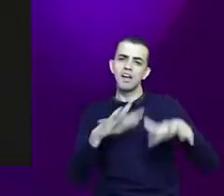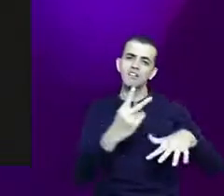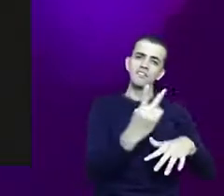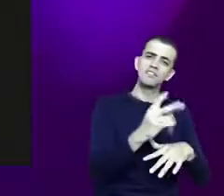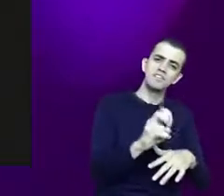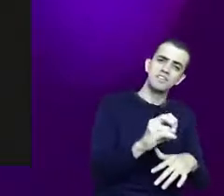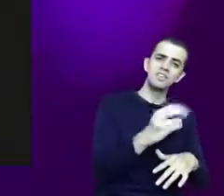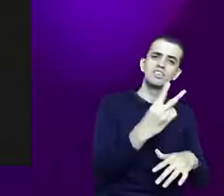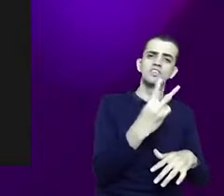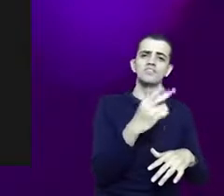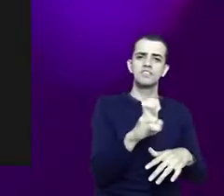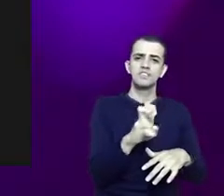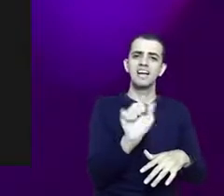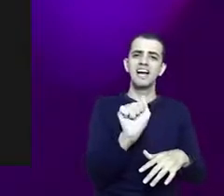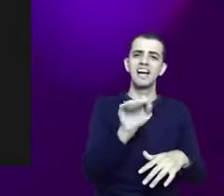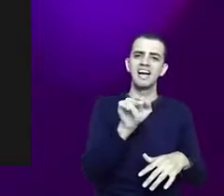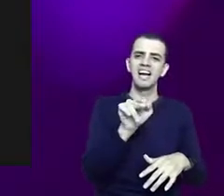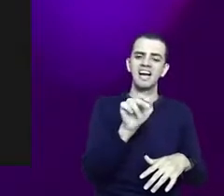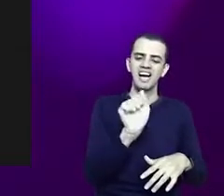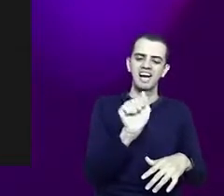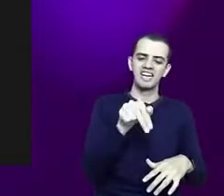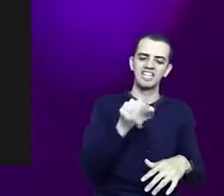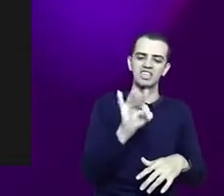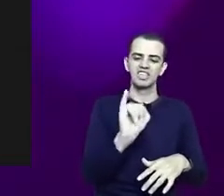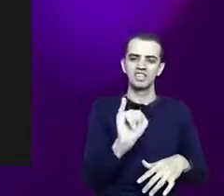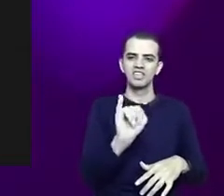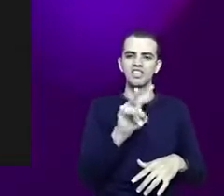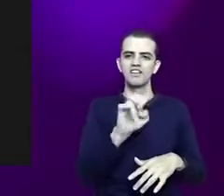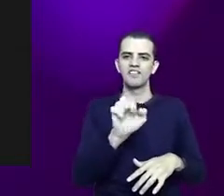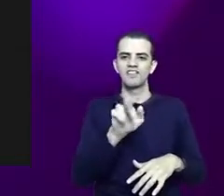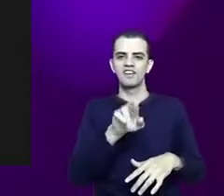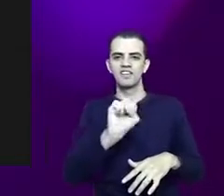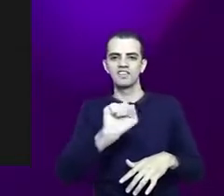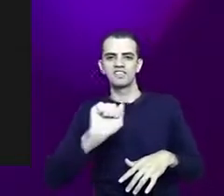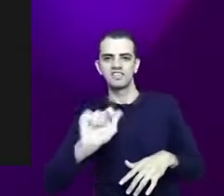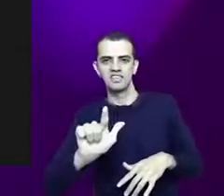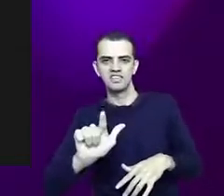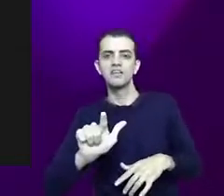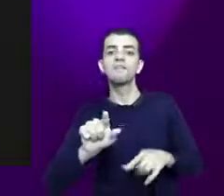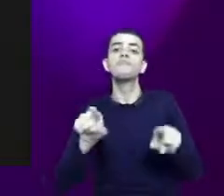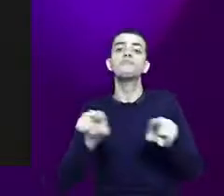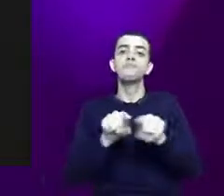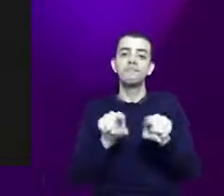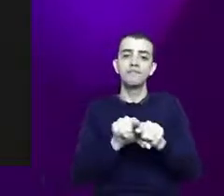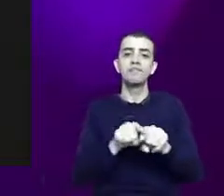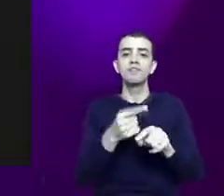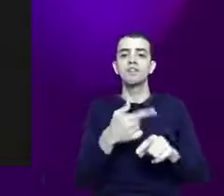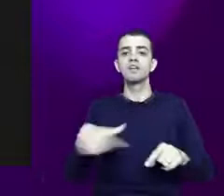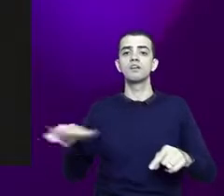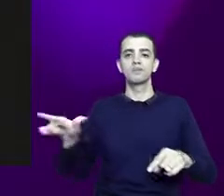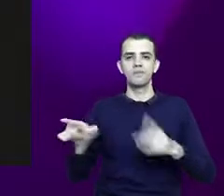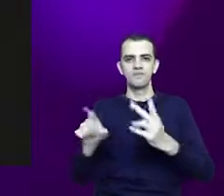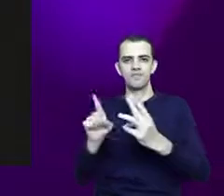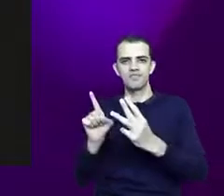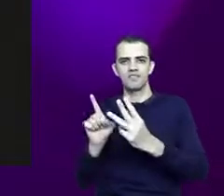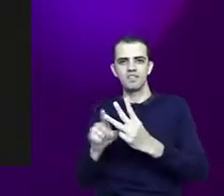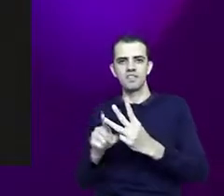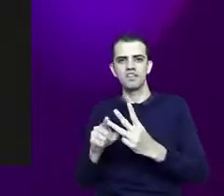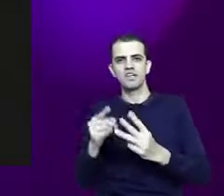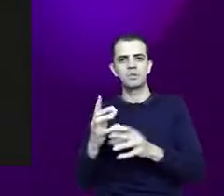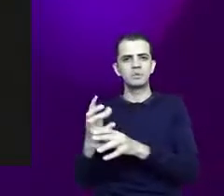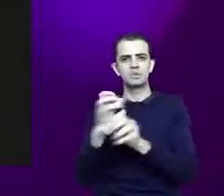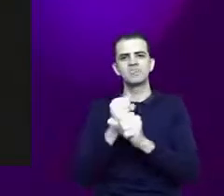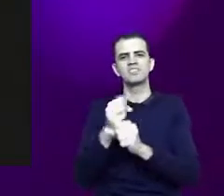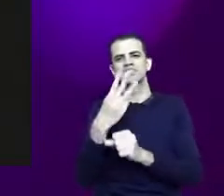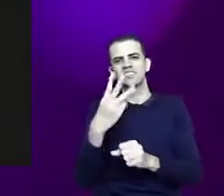de antiversão e em torno de 15 graus na antiversão femoral, de forma que a gente tem entre 35 e